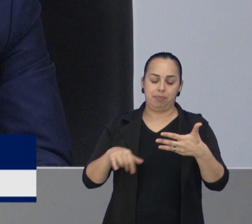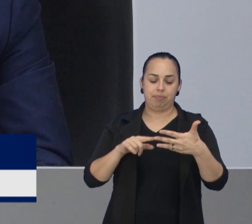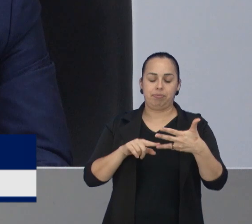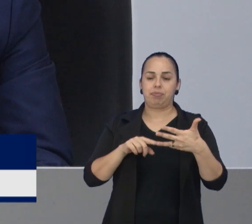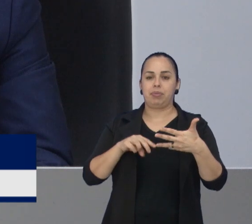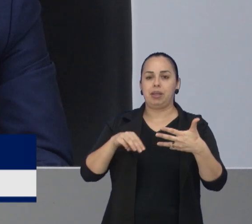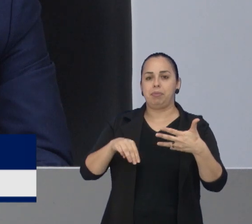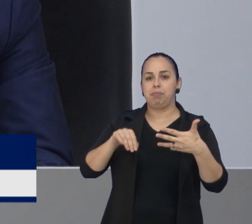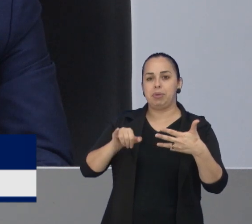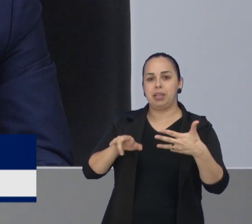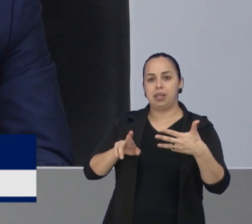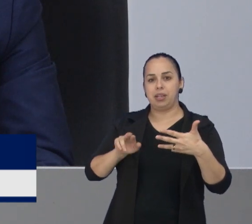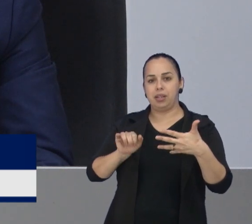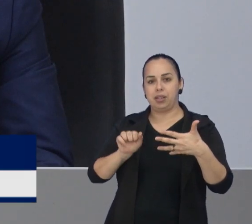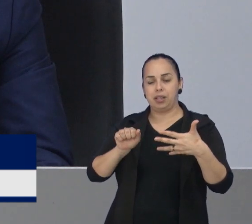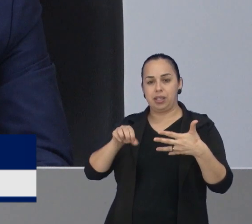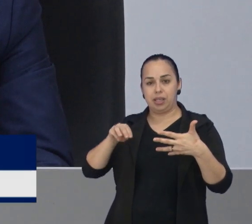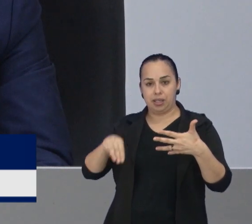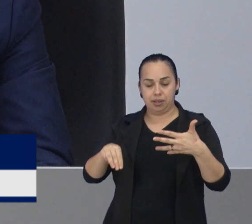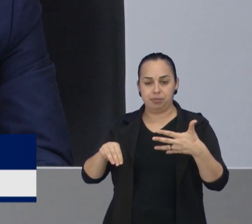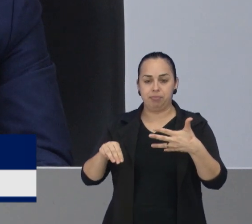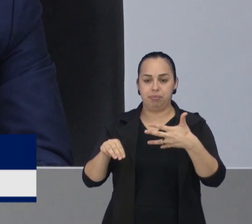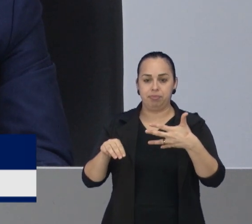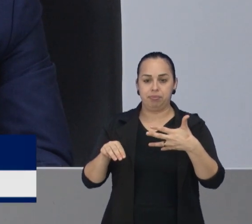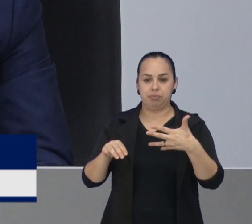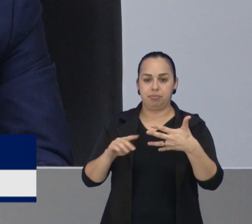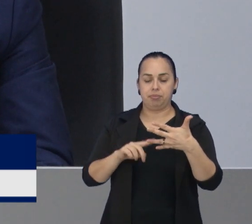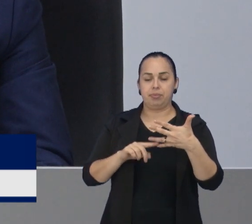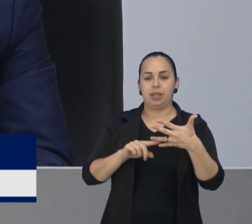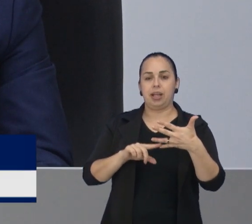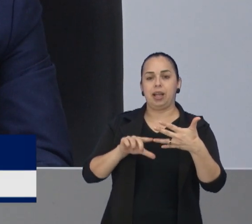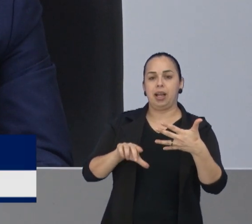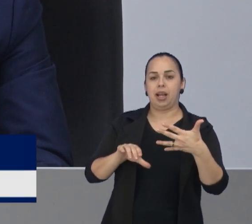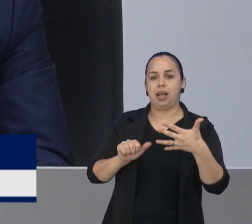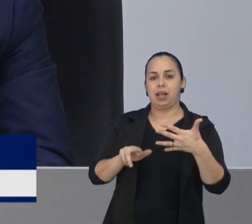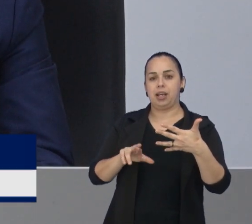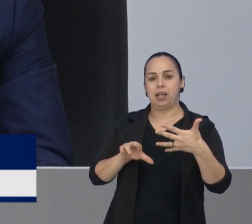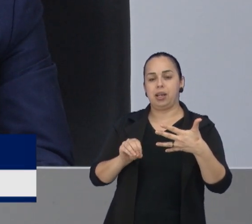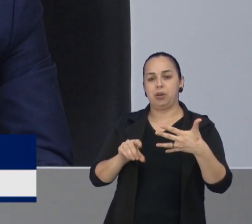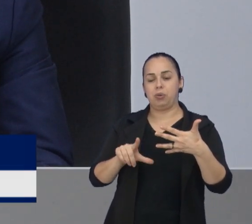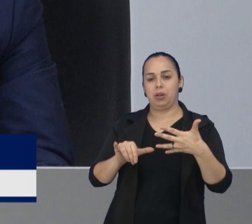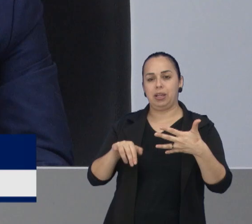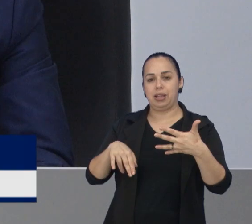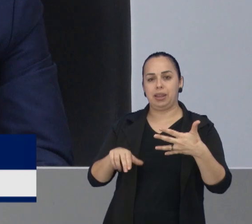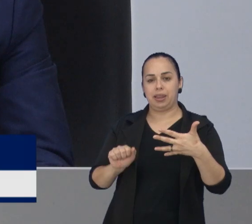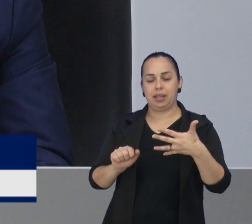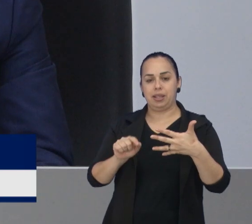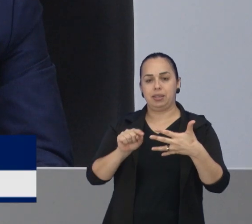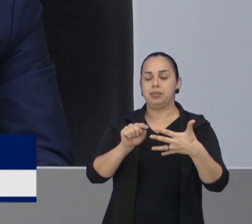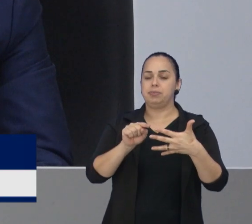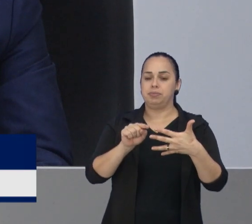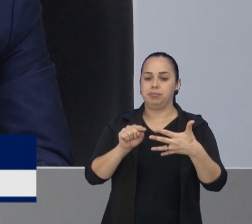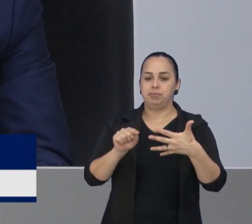Milian Tieme Yamamoto, Carolina Matsumura